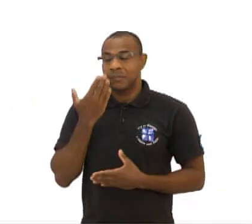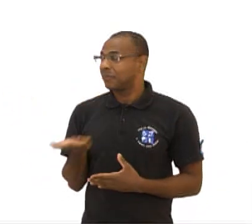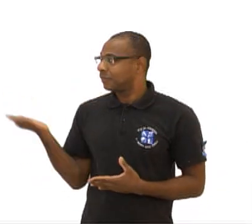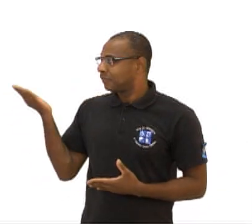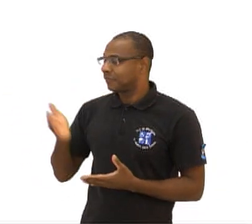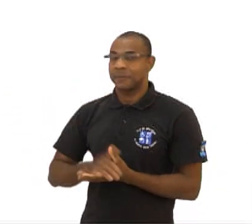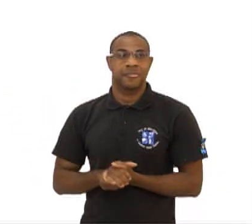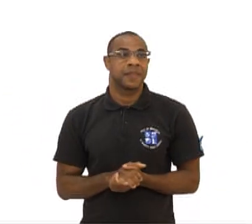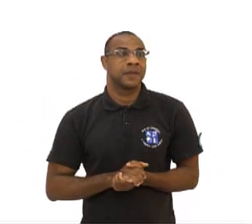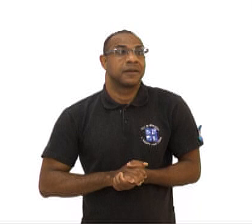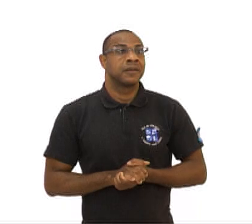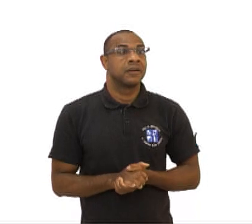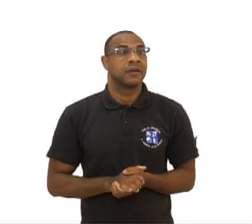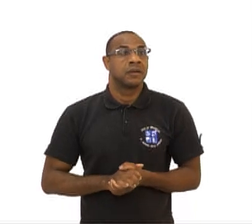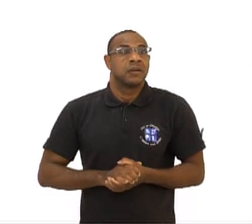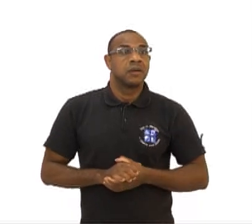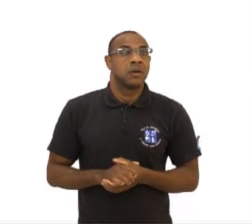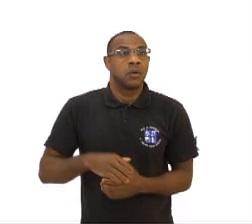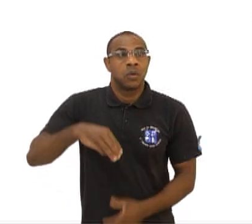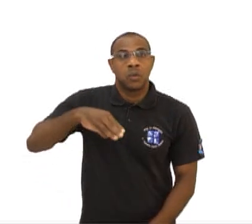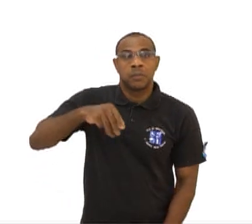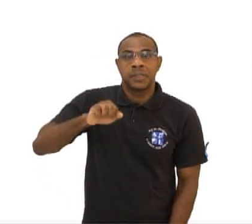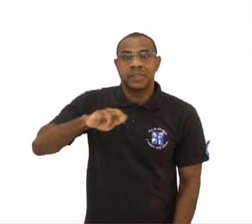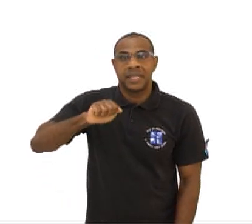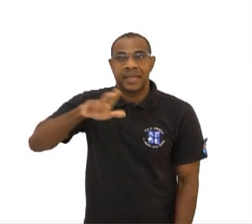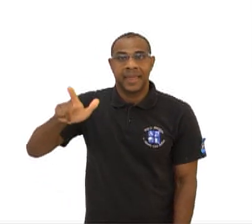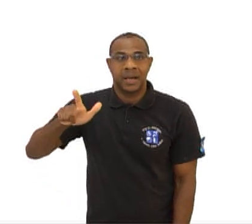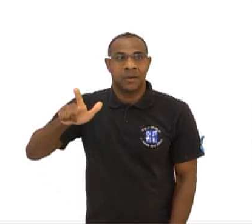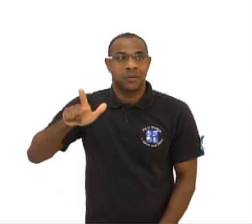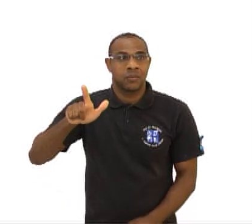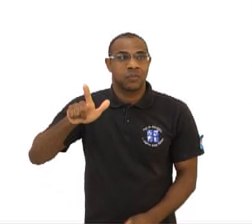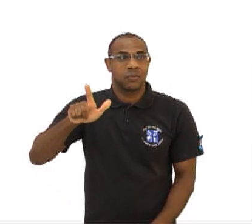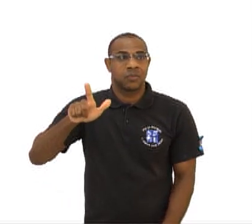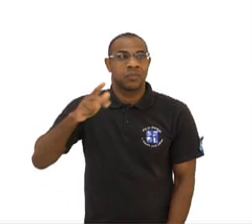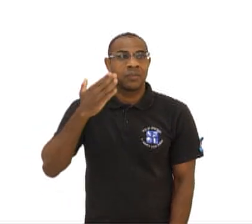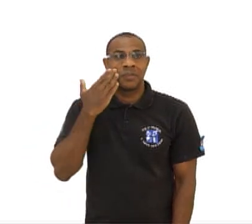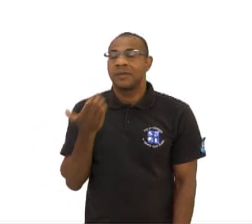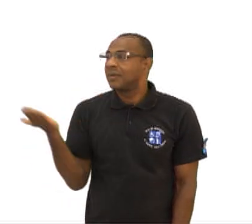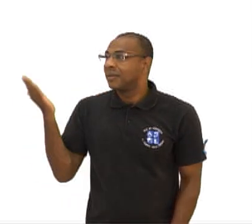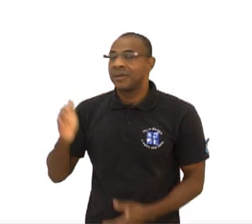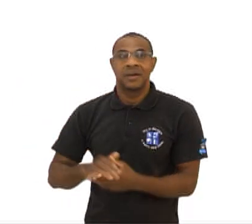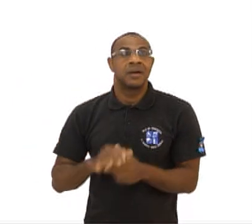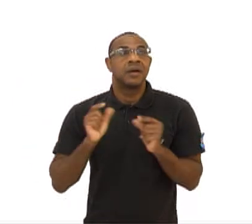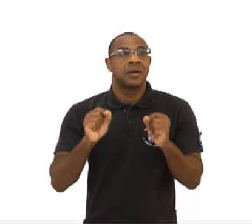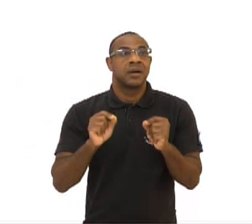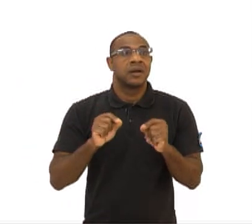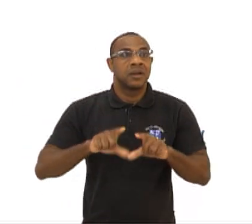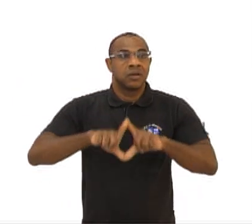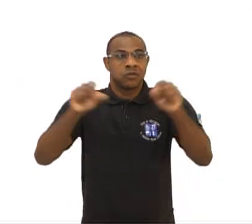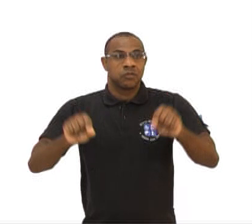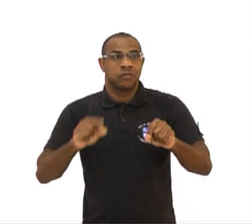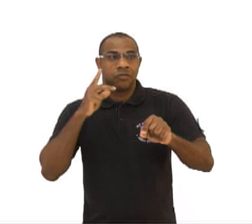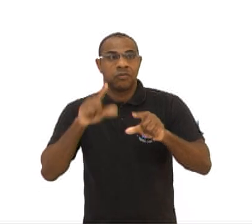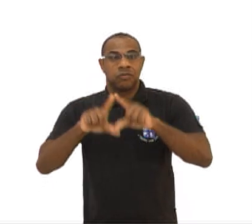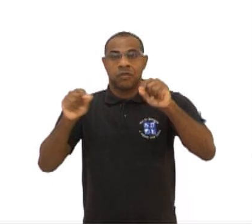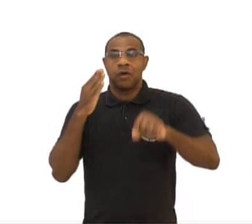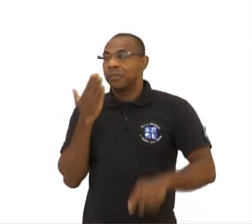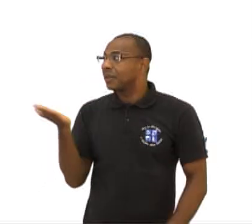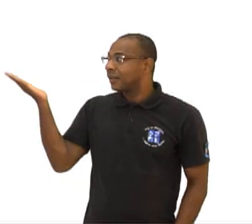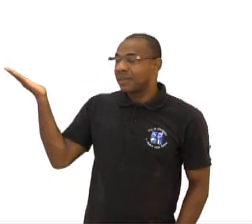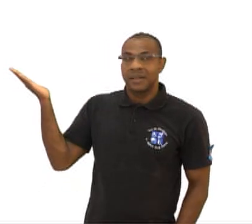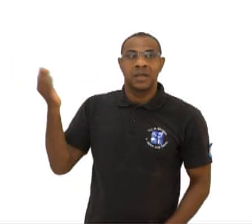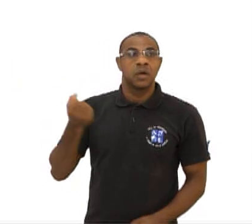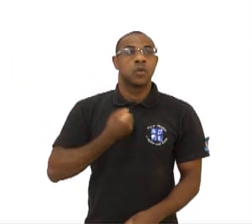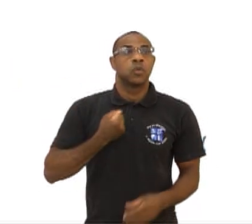Beth. No mineral pirovisquita, um nome muito bonito para dar para um filho um dia, hein? de fórmula CaTiO3, o número